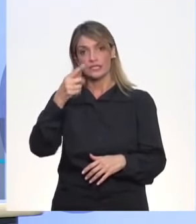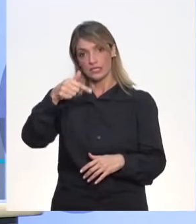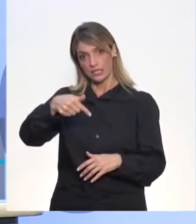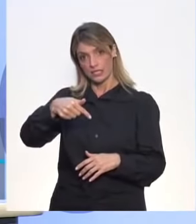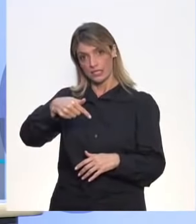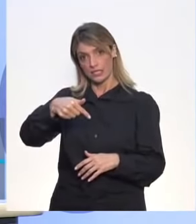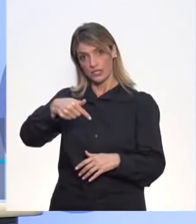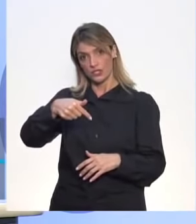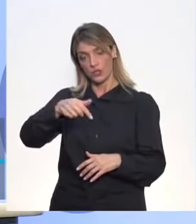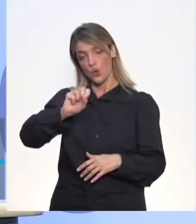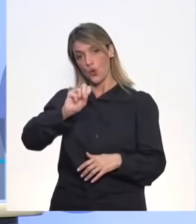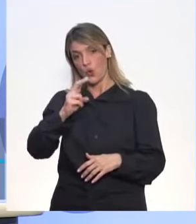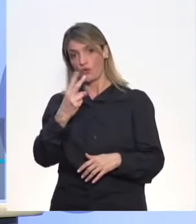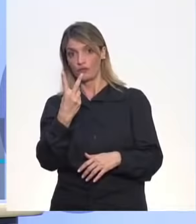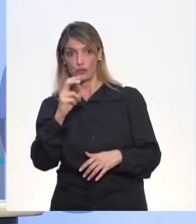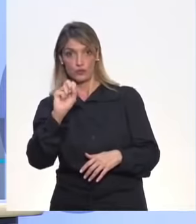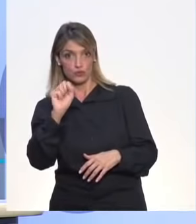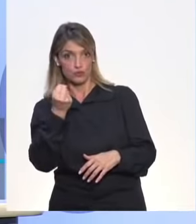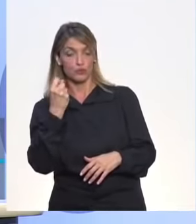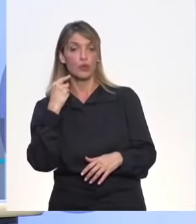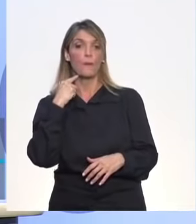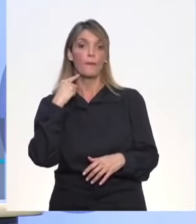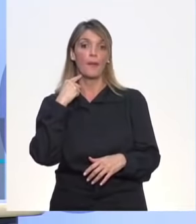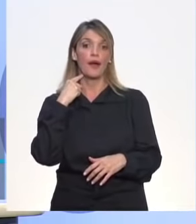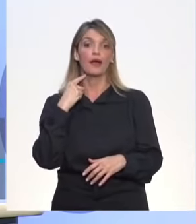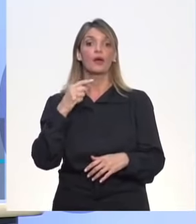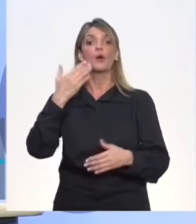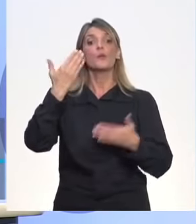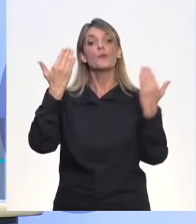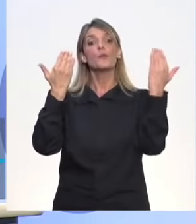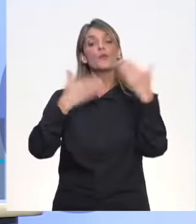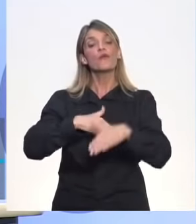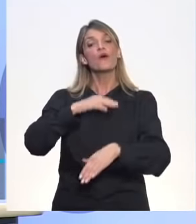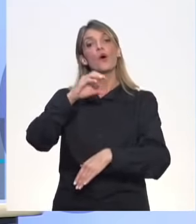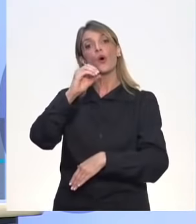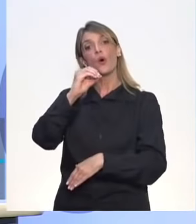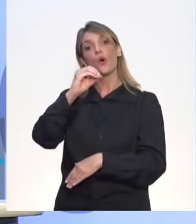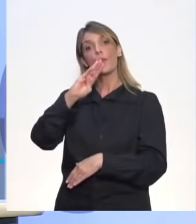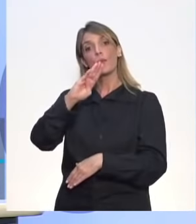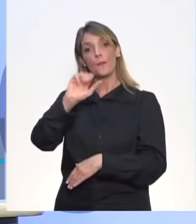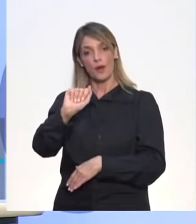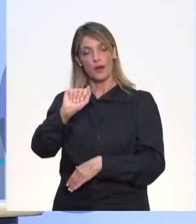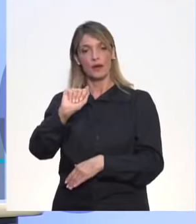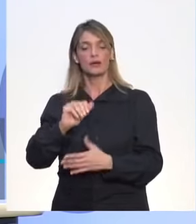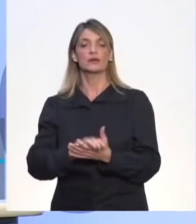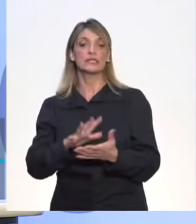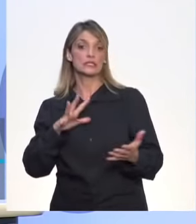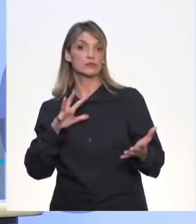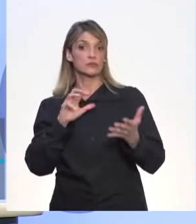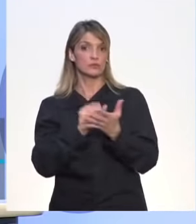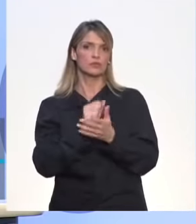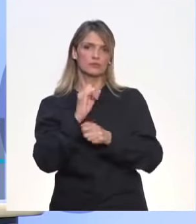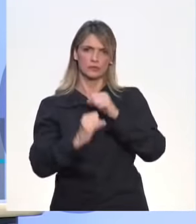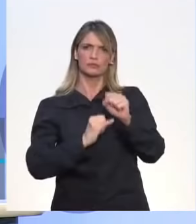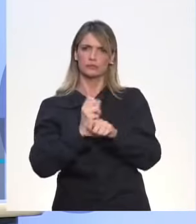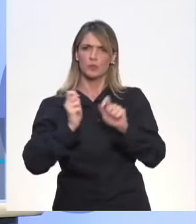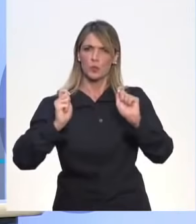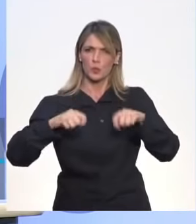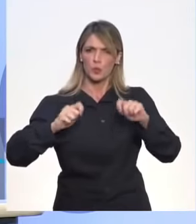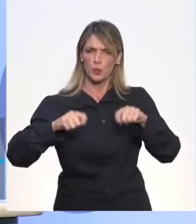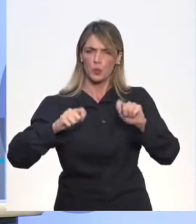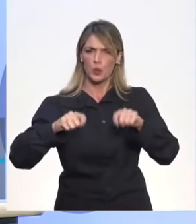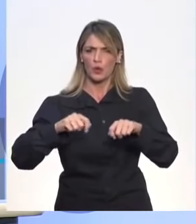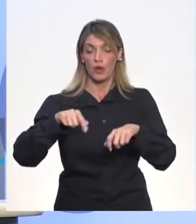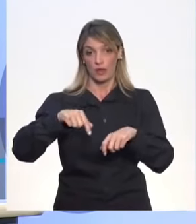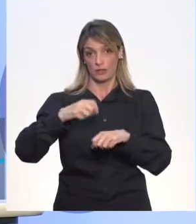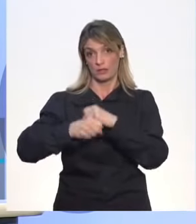27 e ou 28 de Maio tá a prova da Oba e é a inscrição pode ser feita online parece que cê não vai